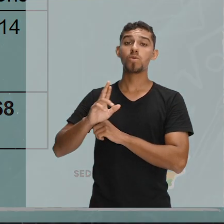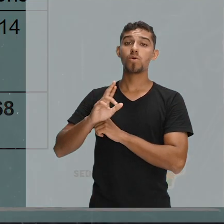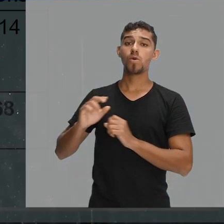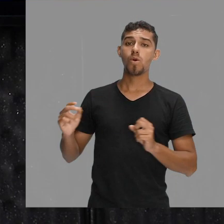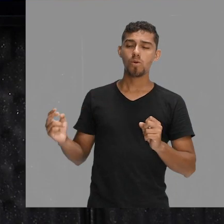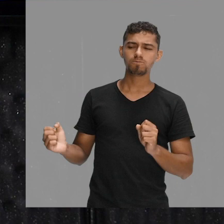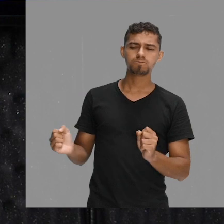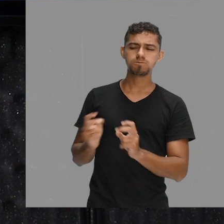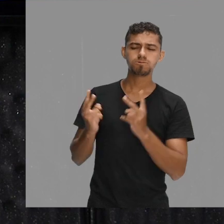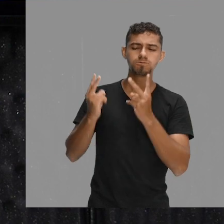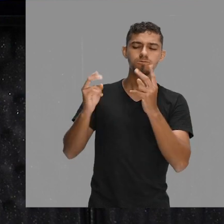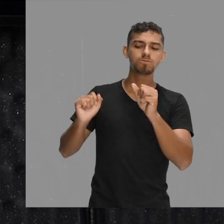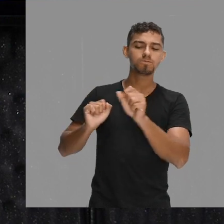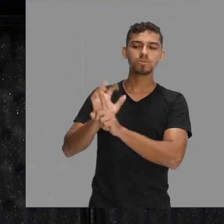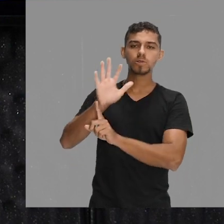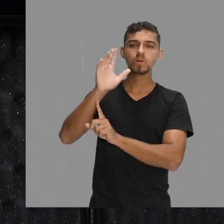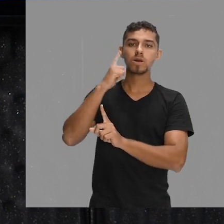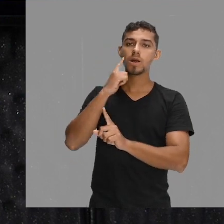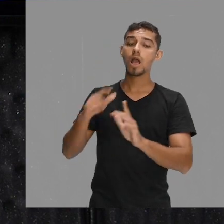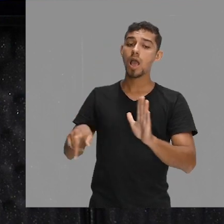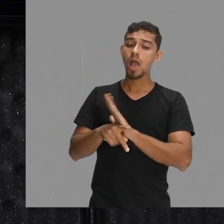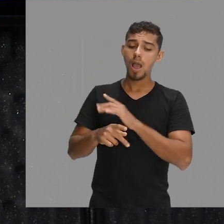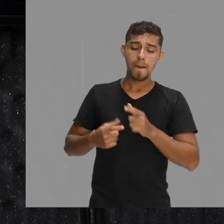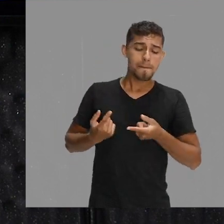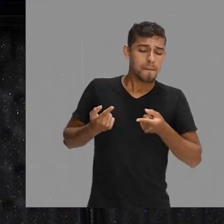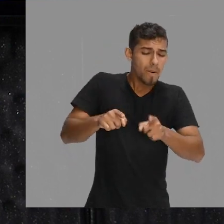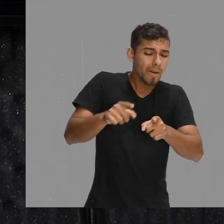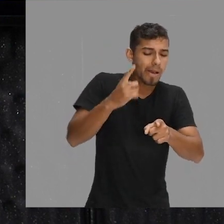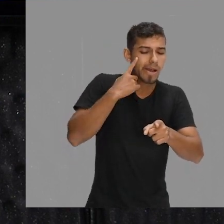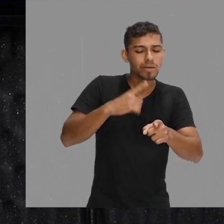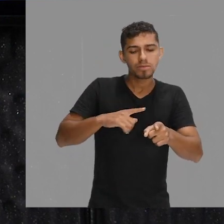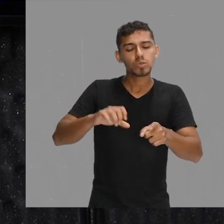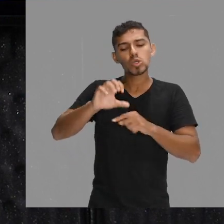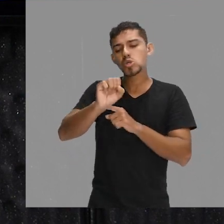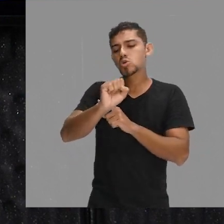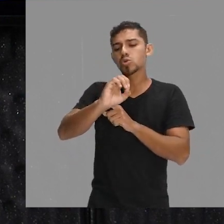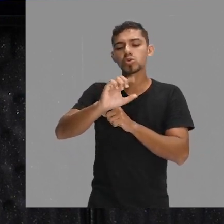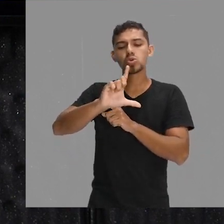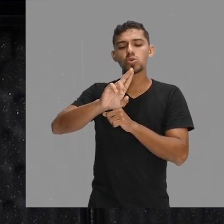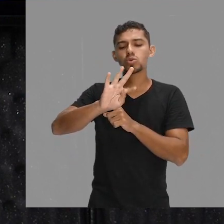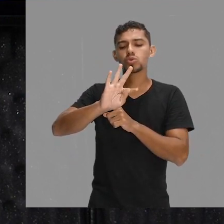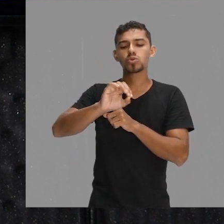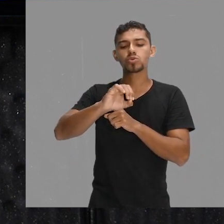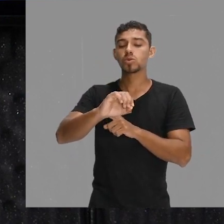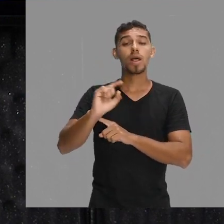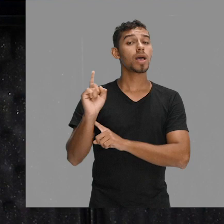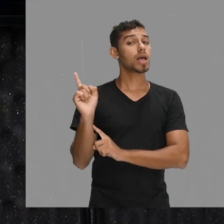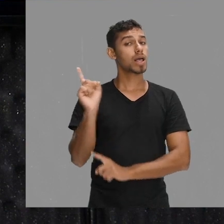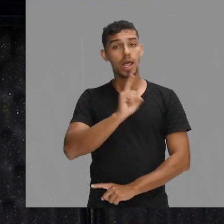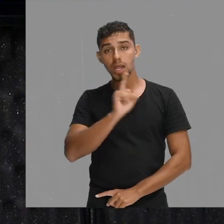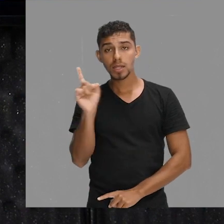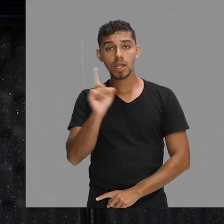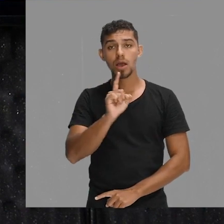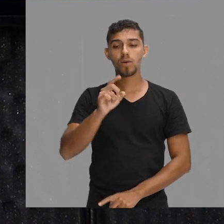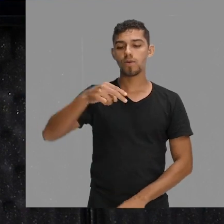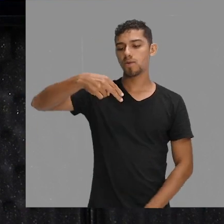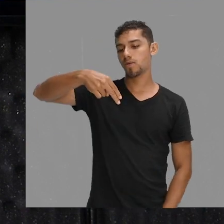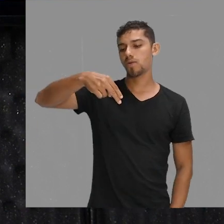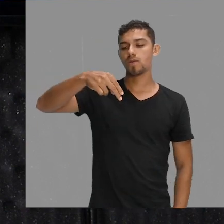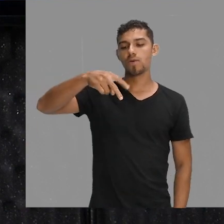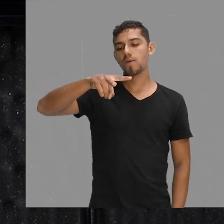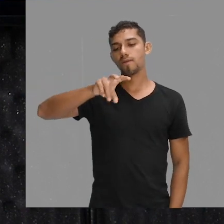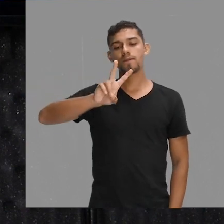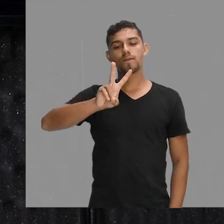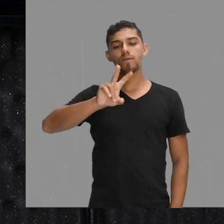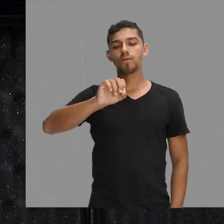vapor, provocada pela adição de um soluto não volátil. Vamos lá. O líquido,